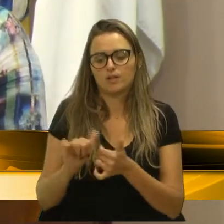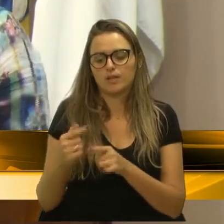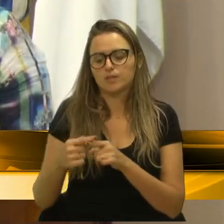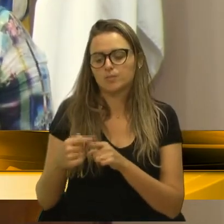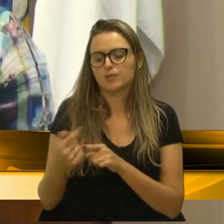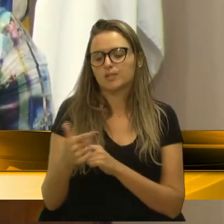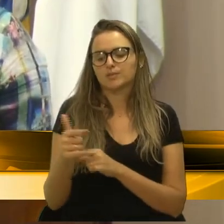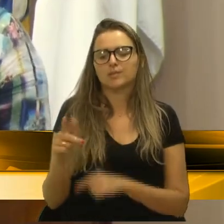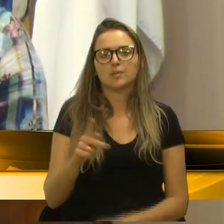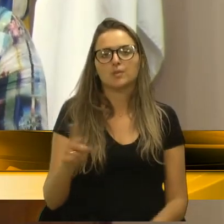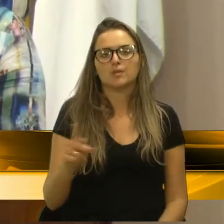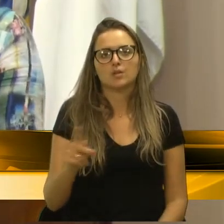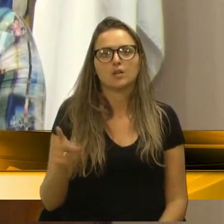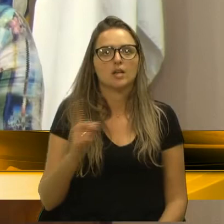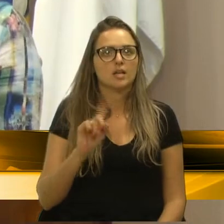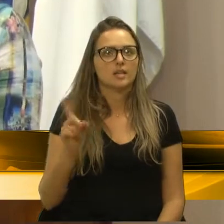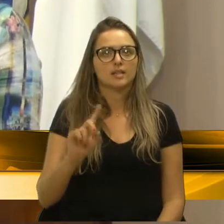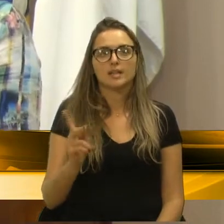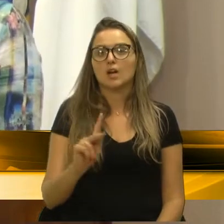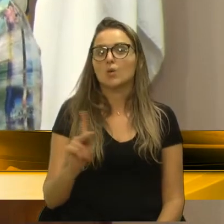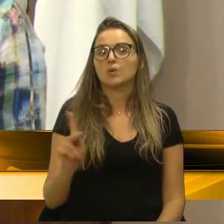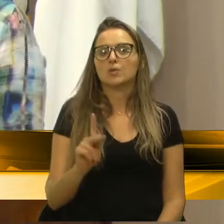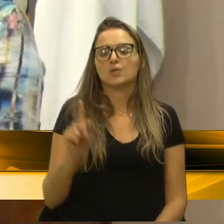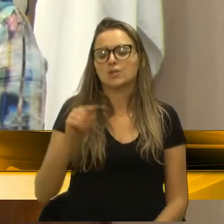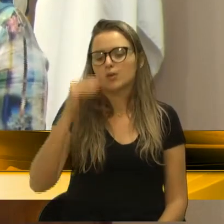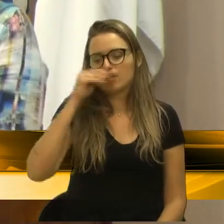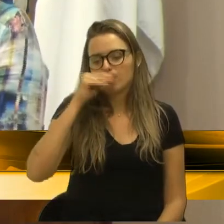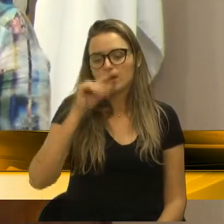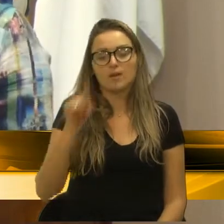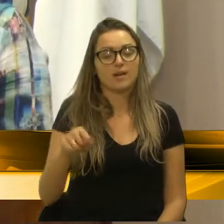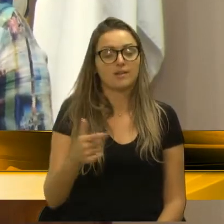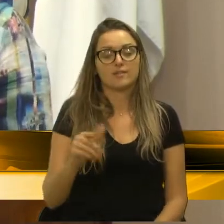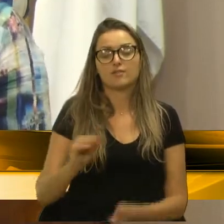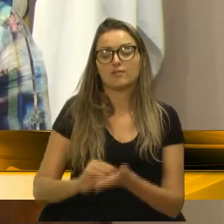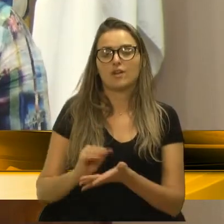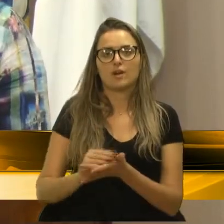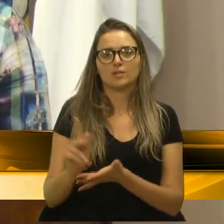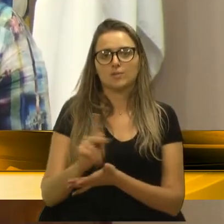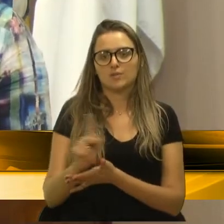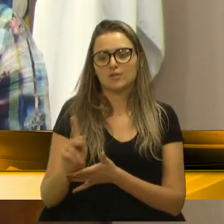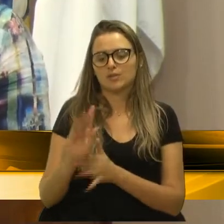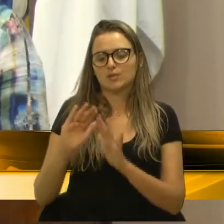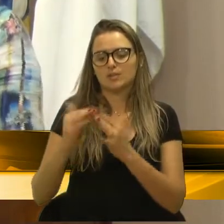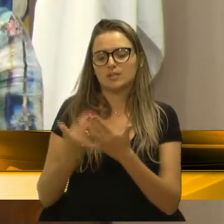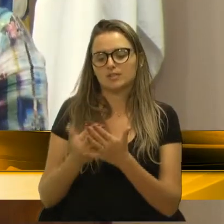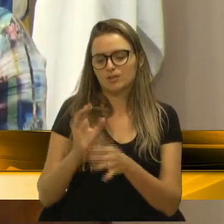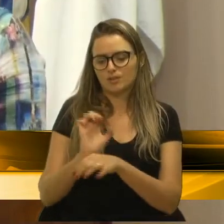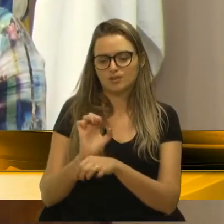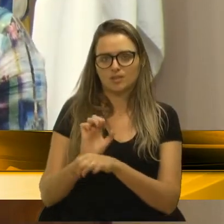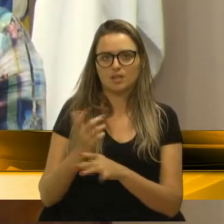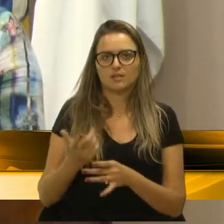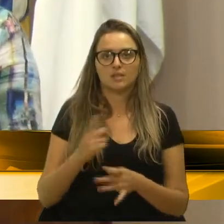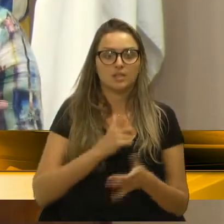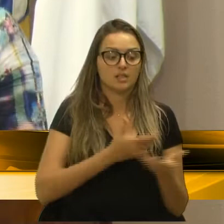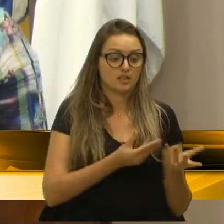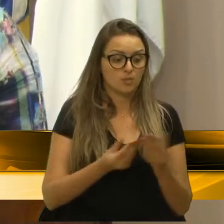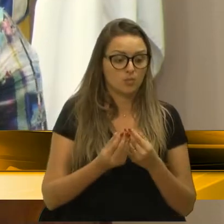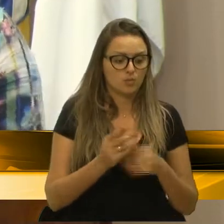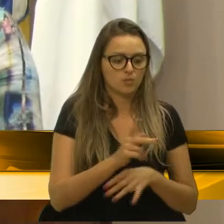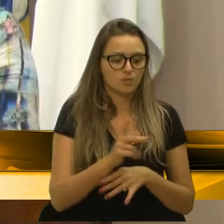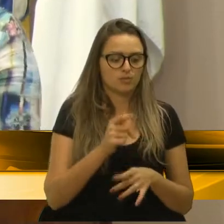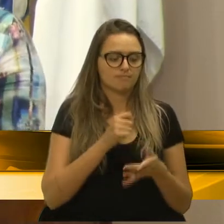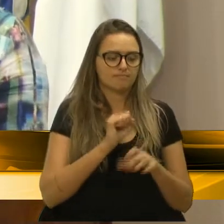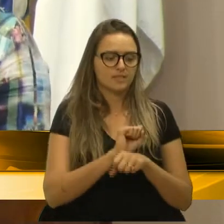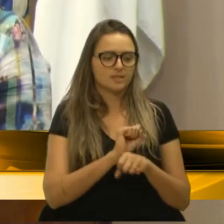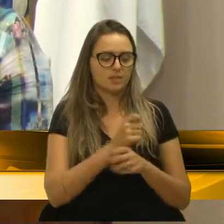professor. Não que os professores sejam fracos, é que não tem professor. Então, a gente sabe que tem muitos professores aí que estão aguardando concurso,